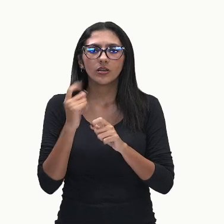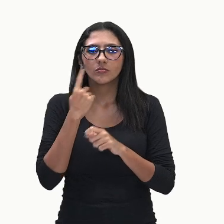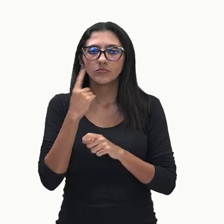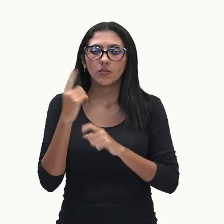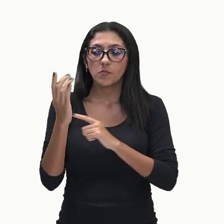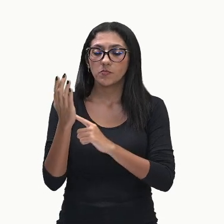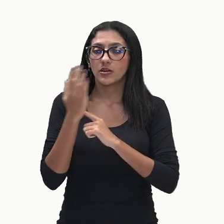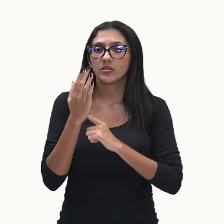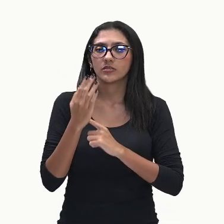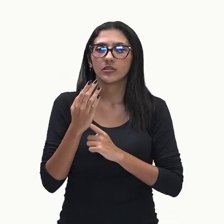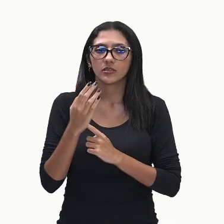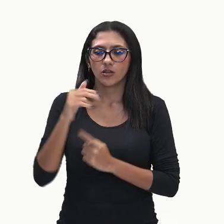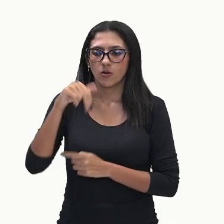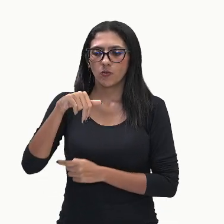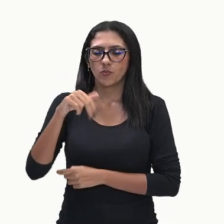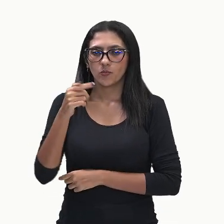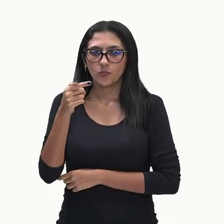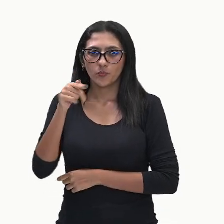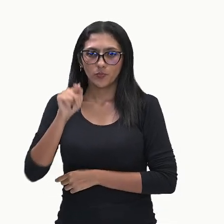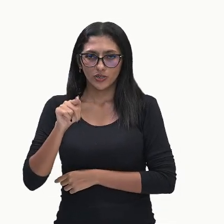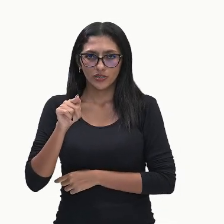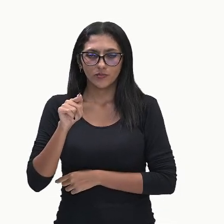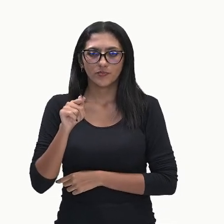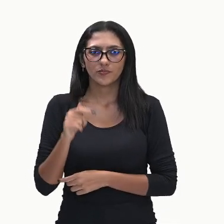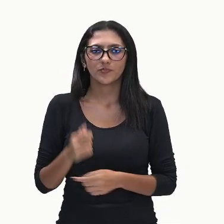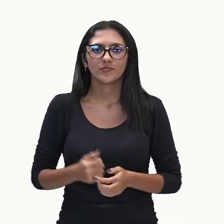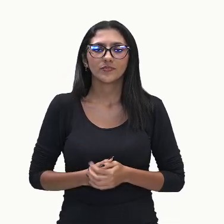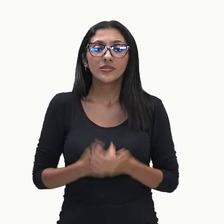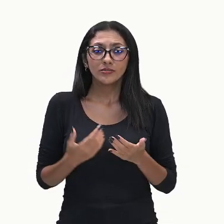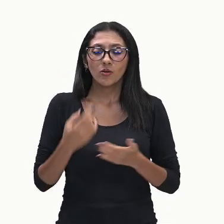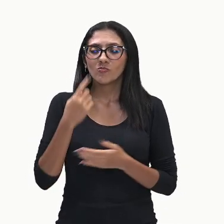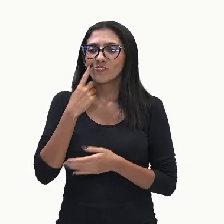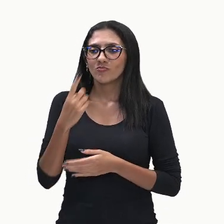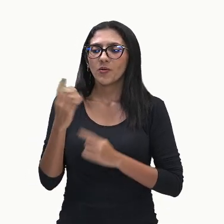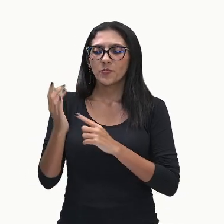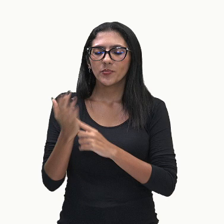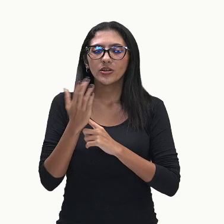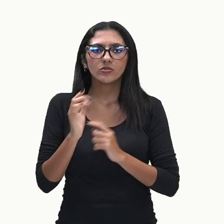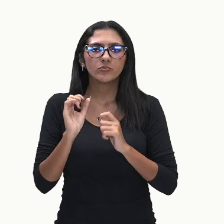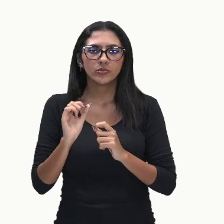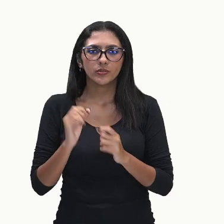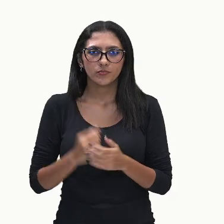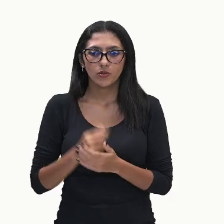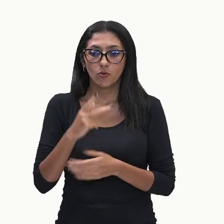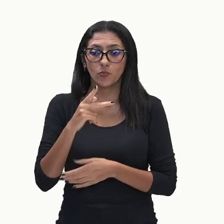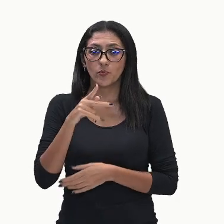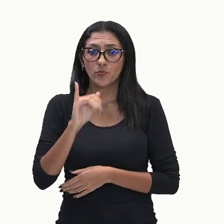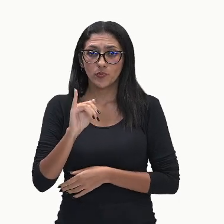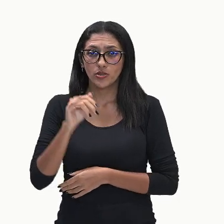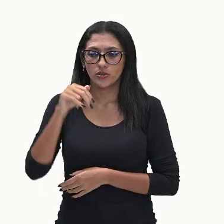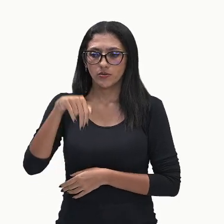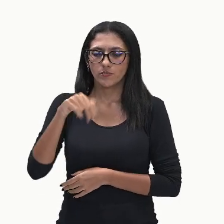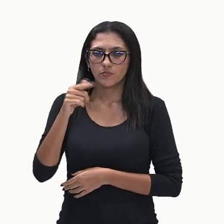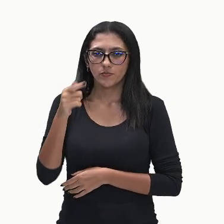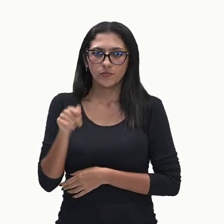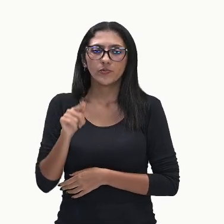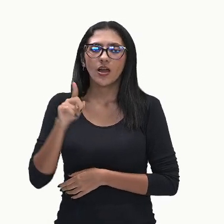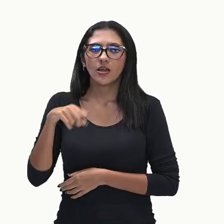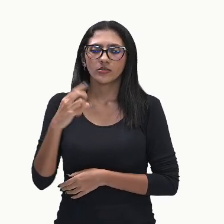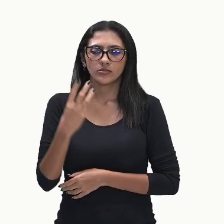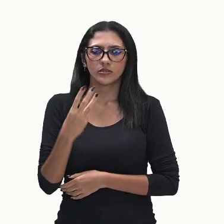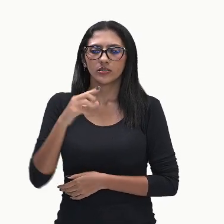te fornecendo. Então, a questão aqui está fornecendo π igual a 3,14,